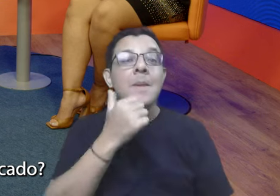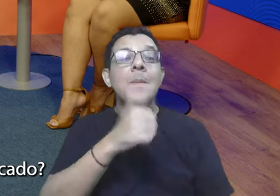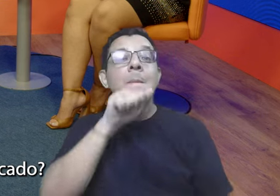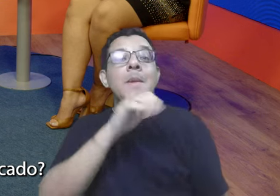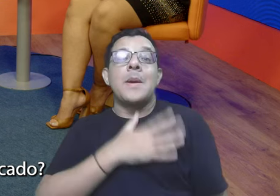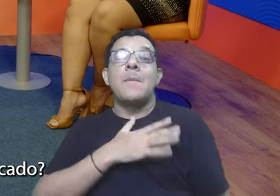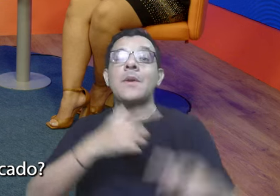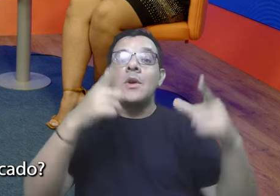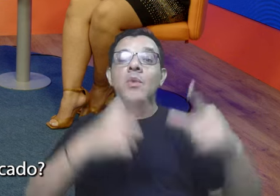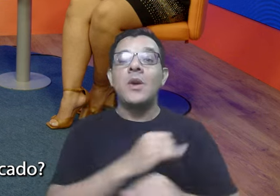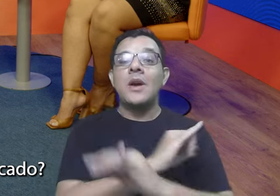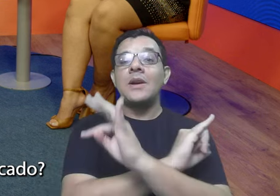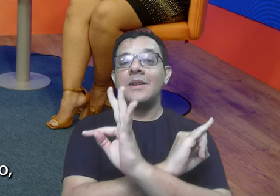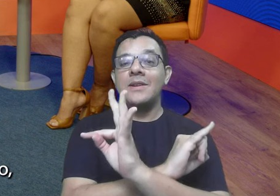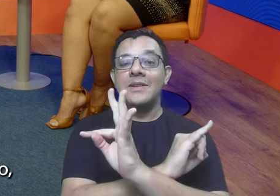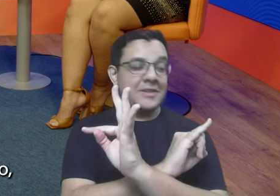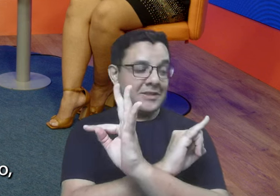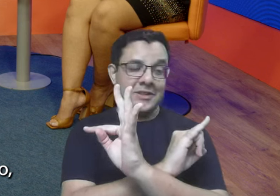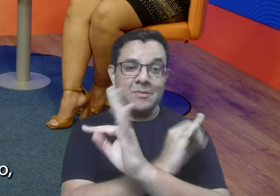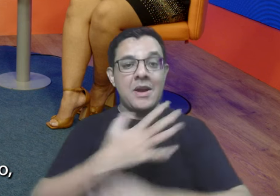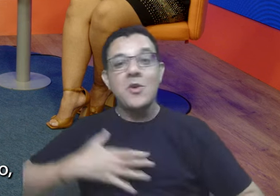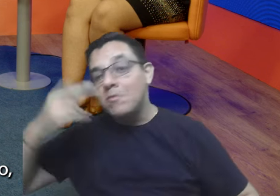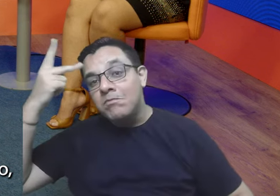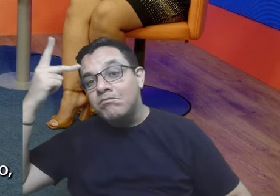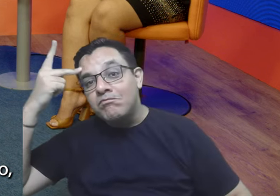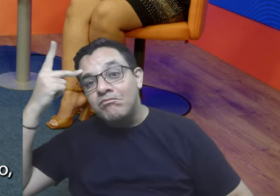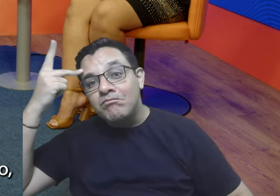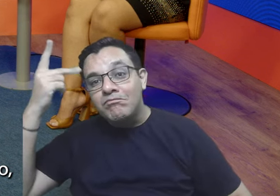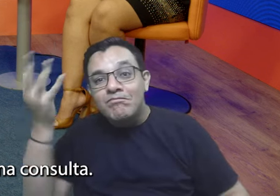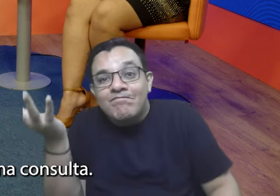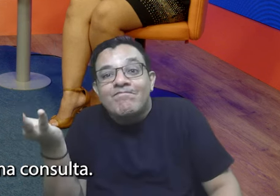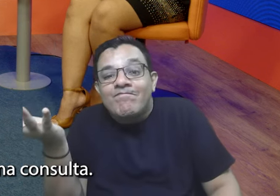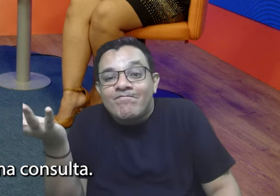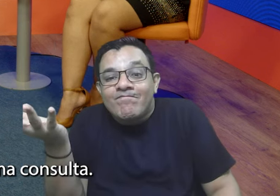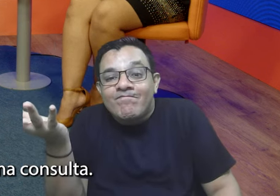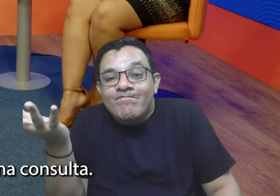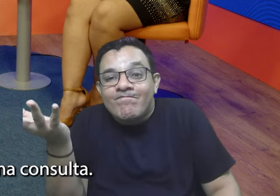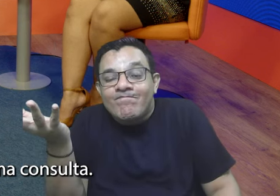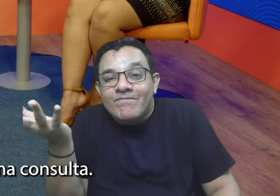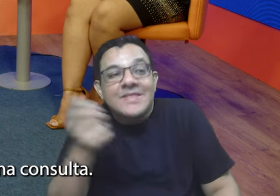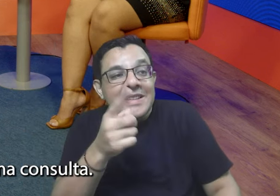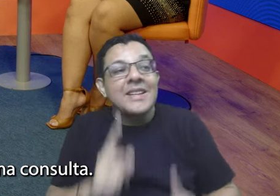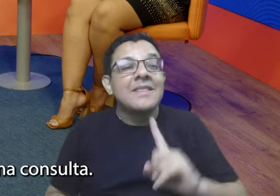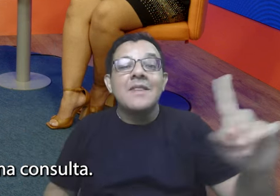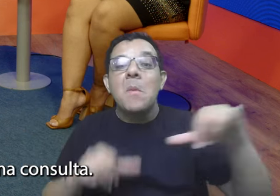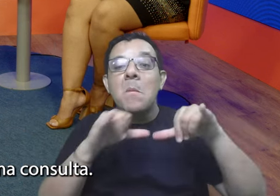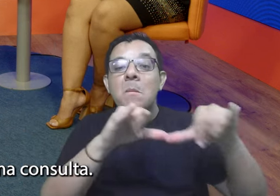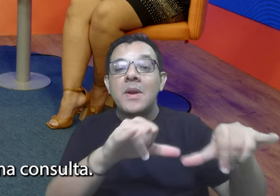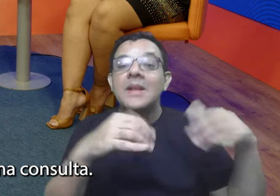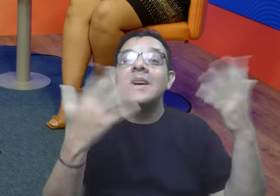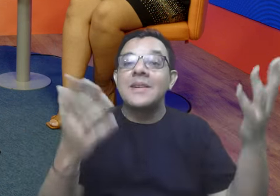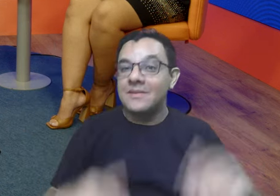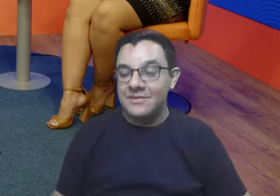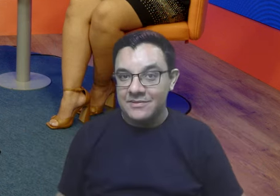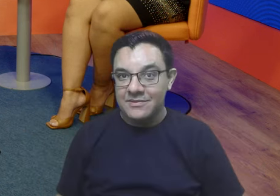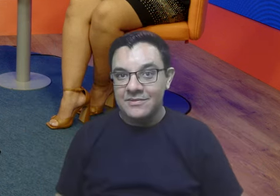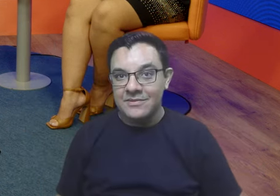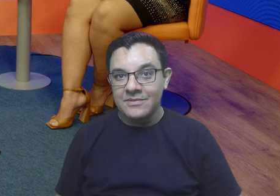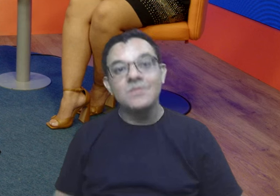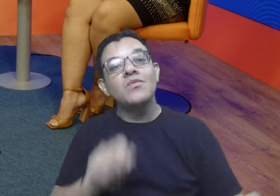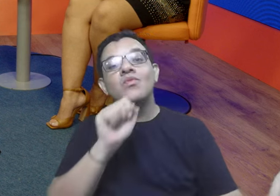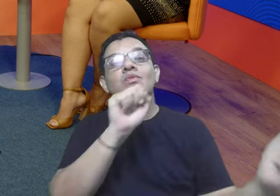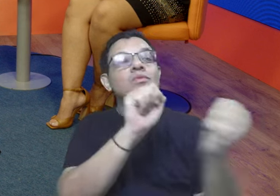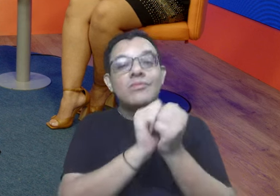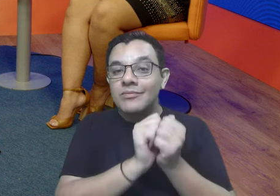mercado Exato eu tô aqui em São Paulo né então são às vezes acompanhar numa consulta acompanhantes